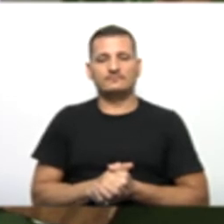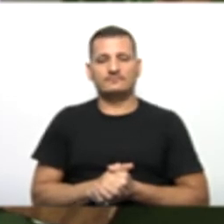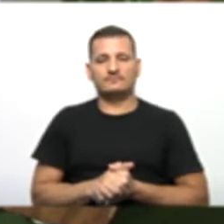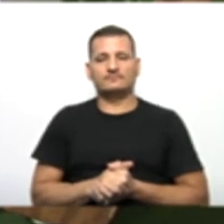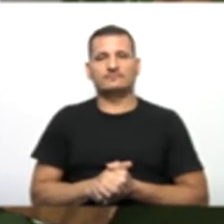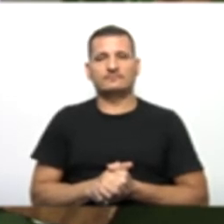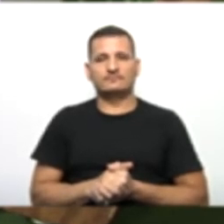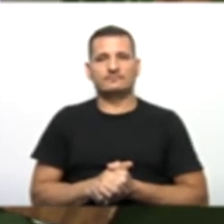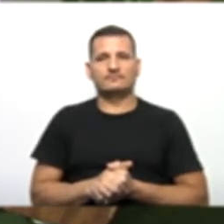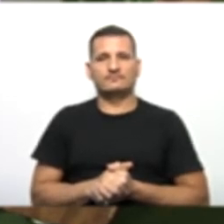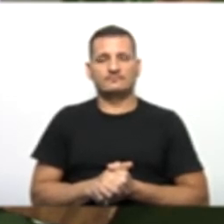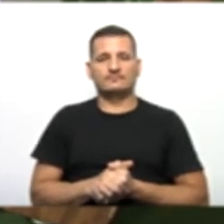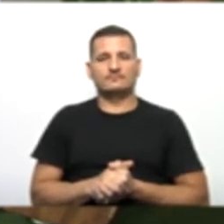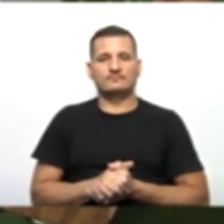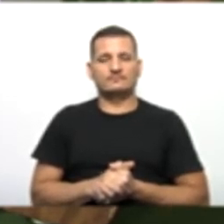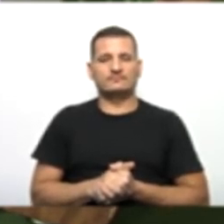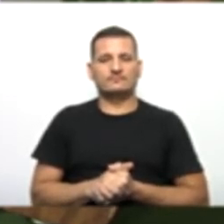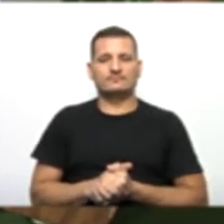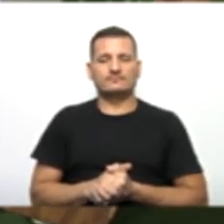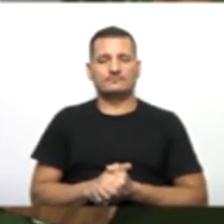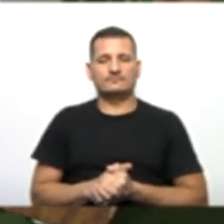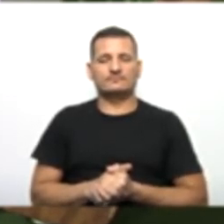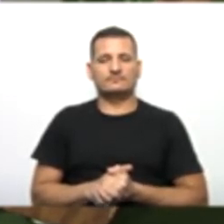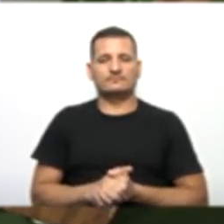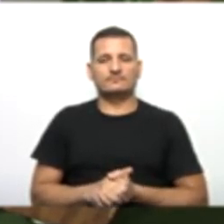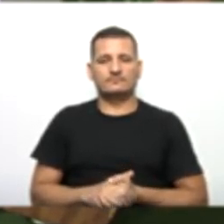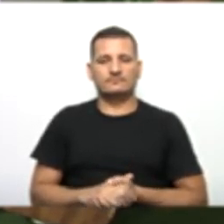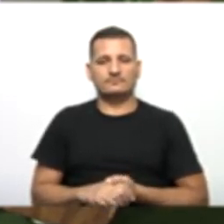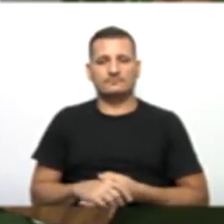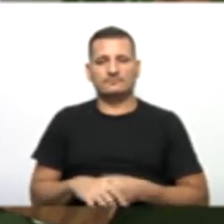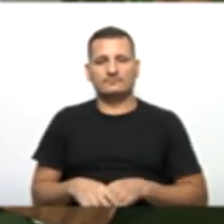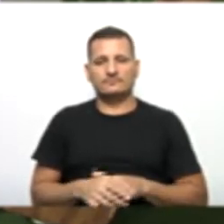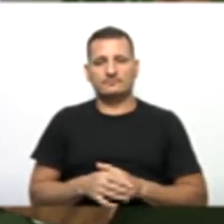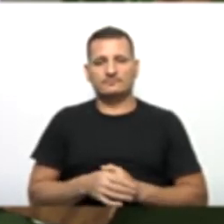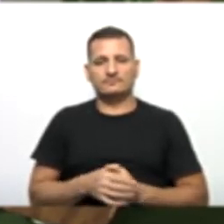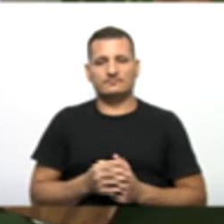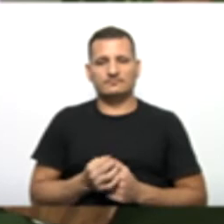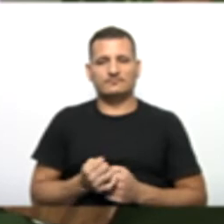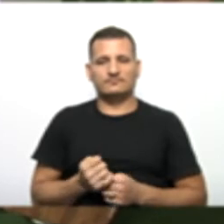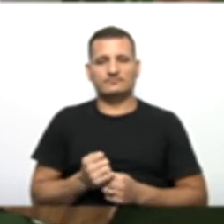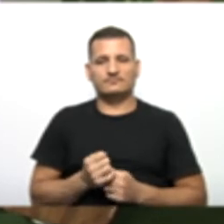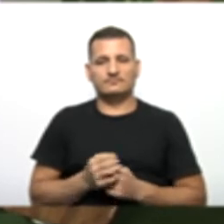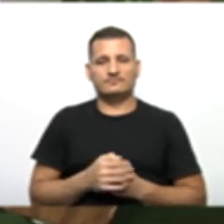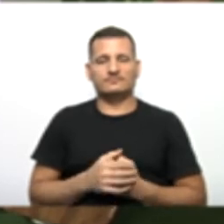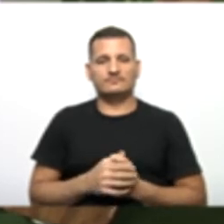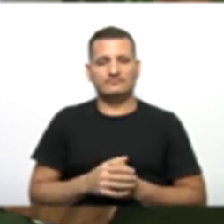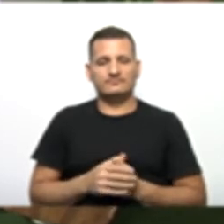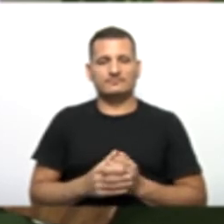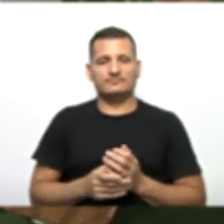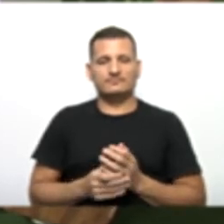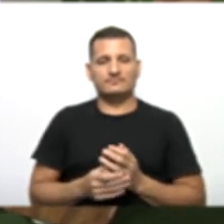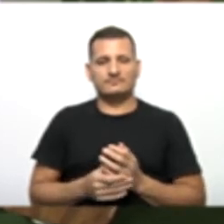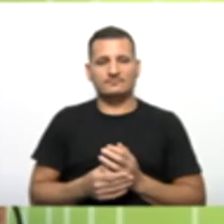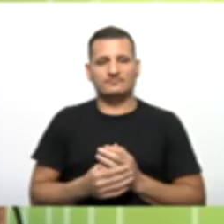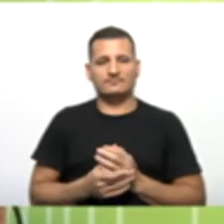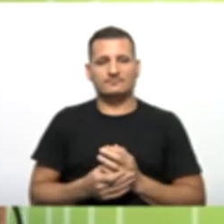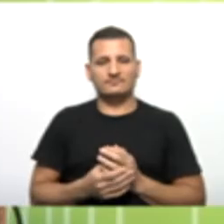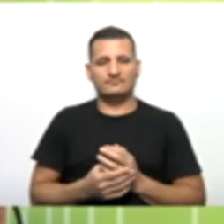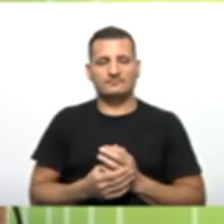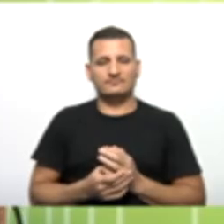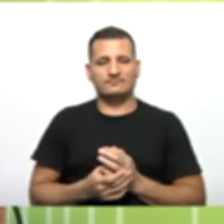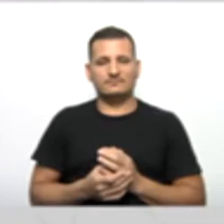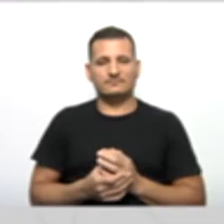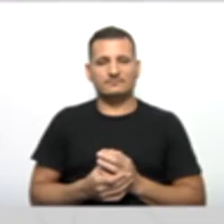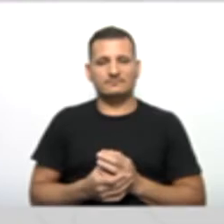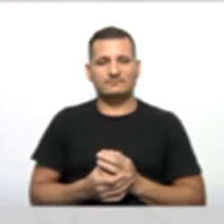né? Ou seja, a alternativa... Vamos lá ver qual é a alternativa. Vai lá, professor. Gente, ó, bora